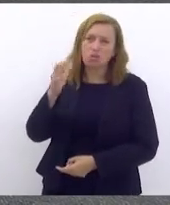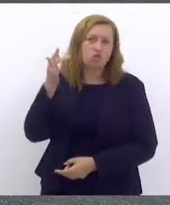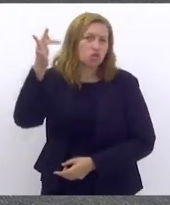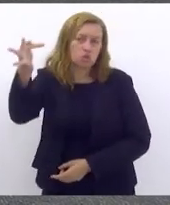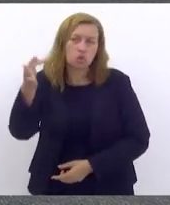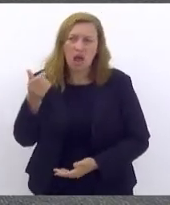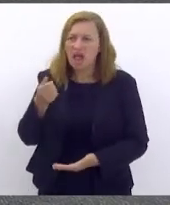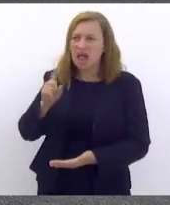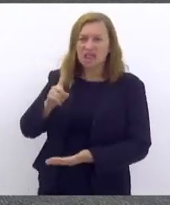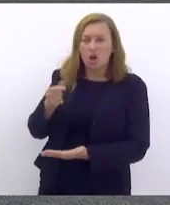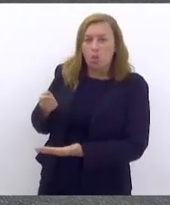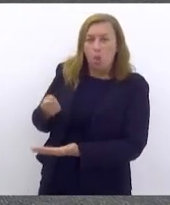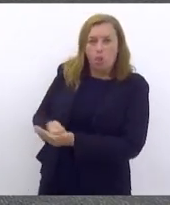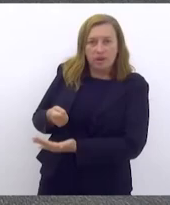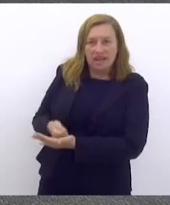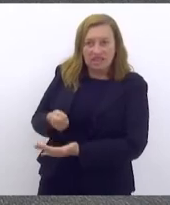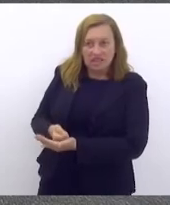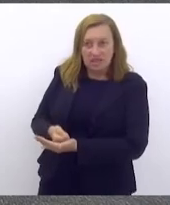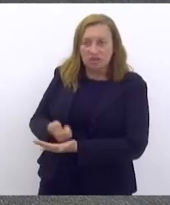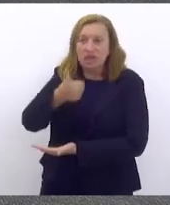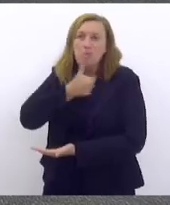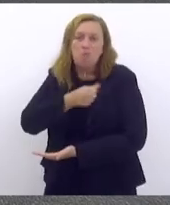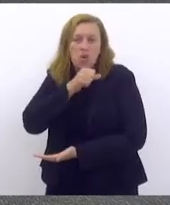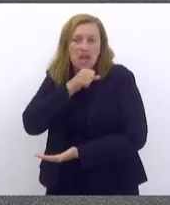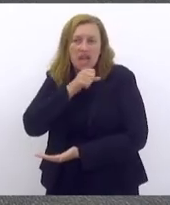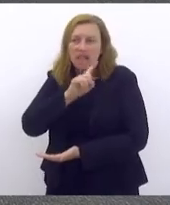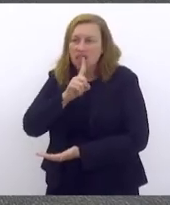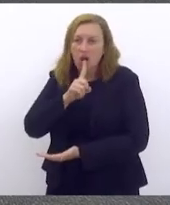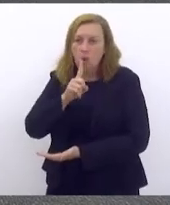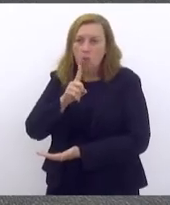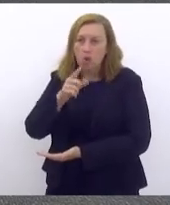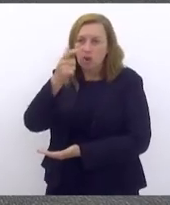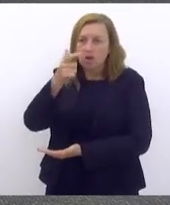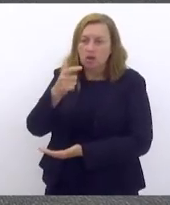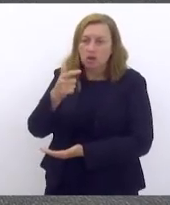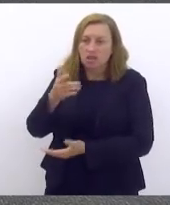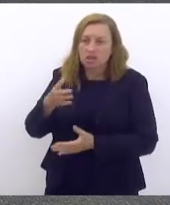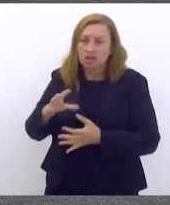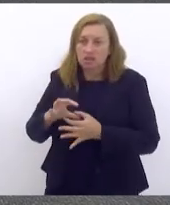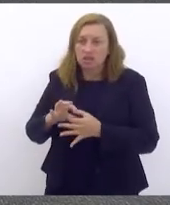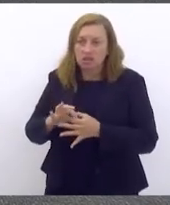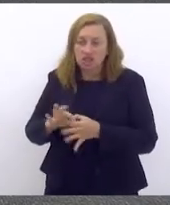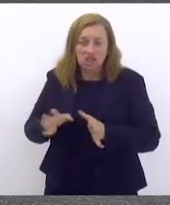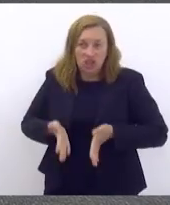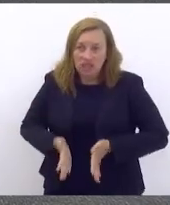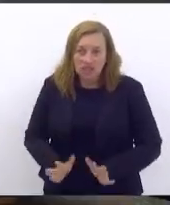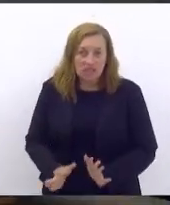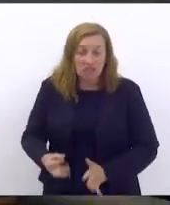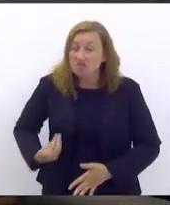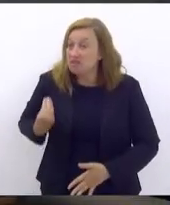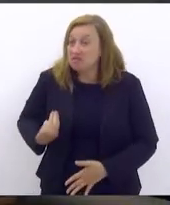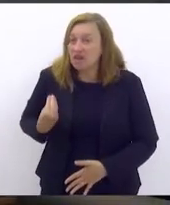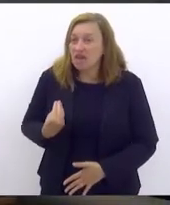A não obrigação de uma mulher não ser mãe não autoriza essa mãe matar seu filho. Só isso, Rodrigo.